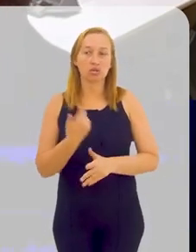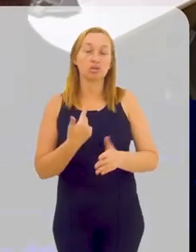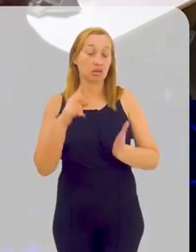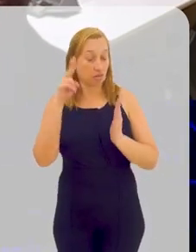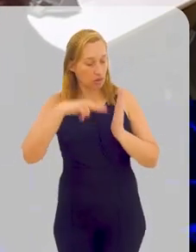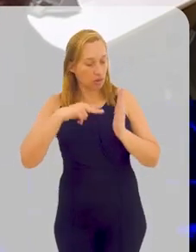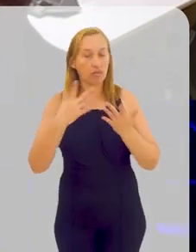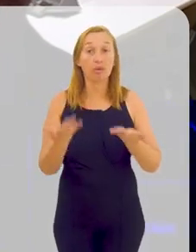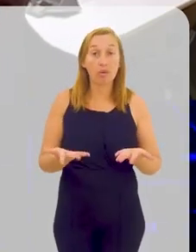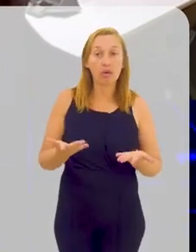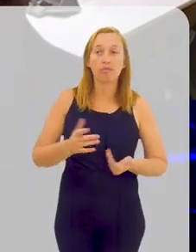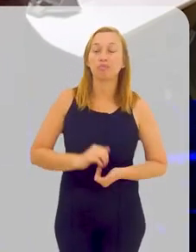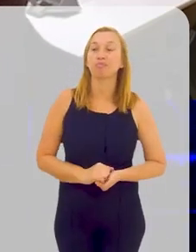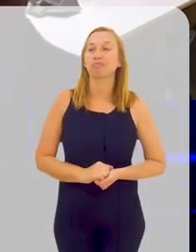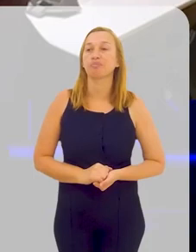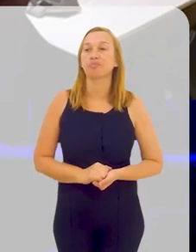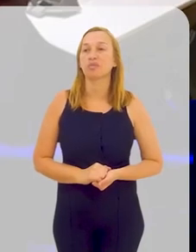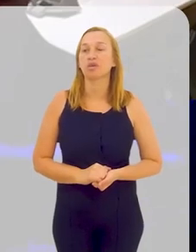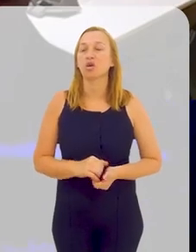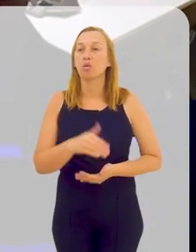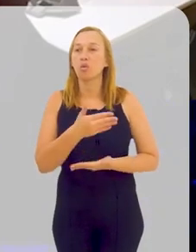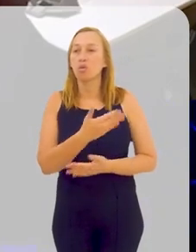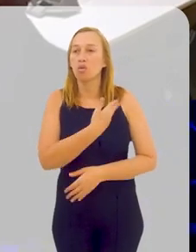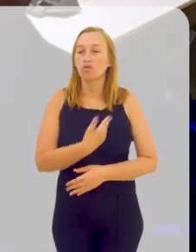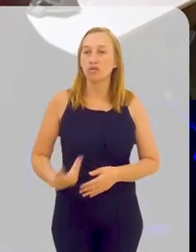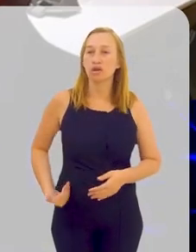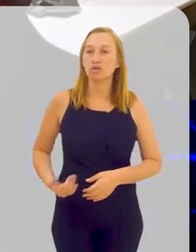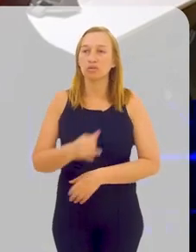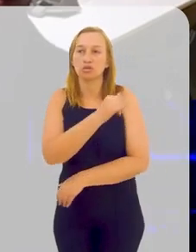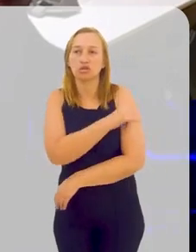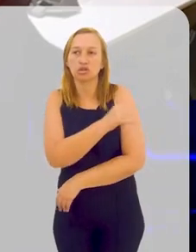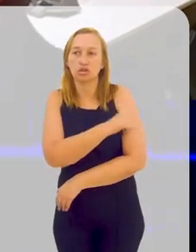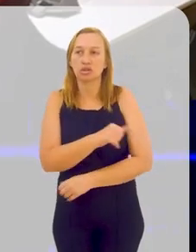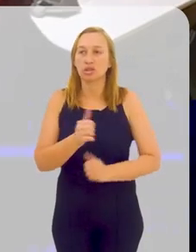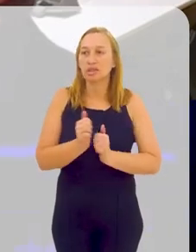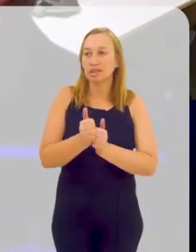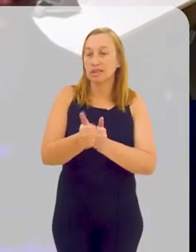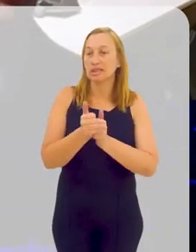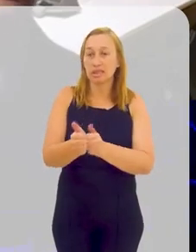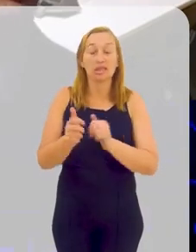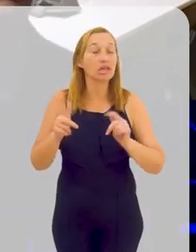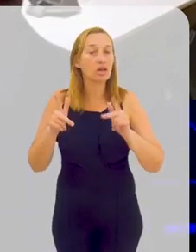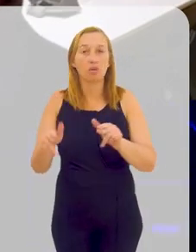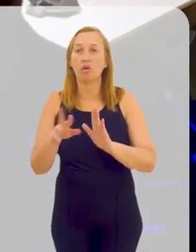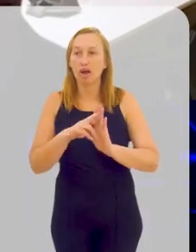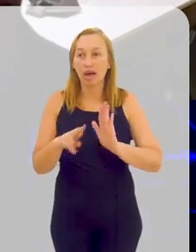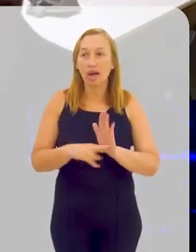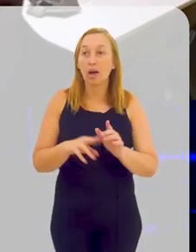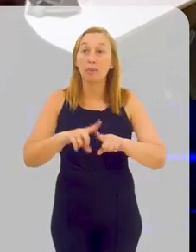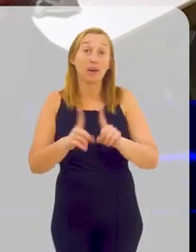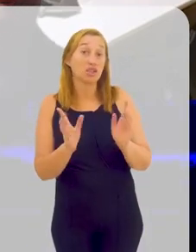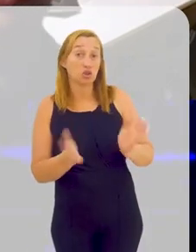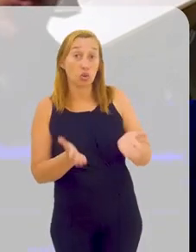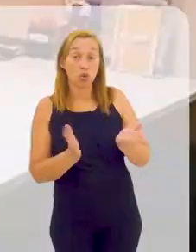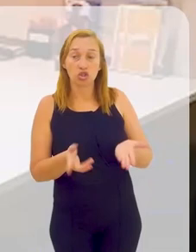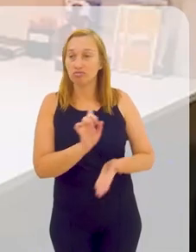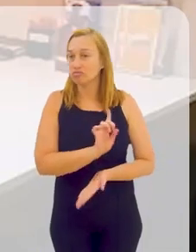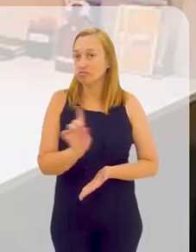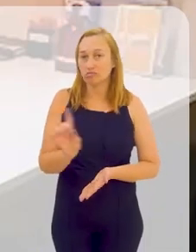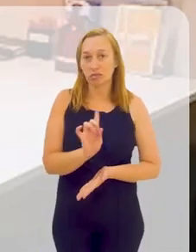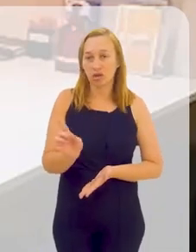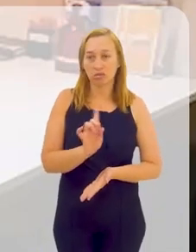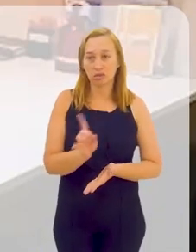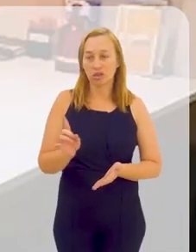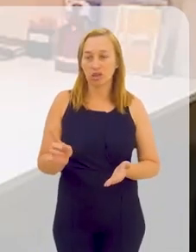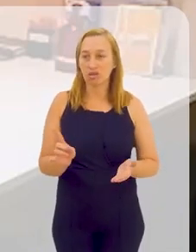corrigida na nossa leitura quer dizer o governo do Rio de Janeiro ele deve seguir essas mesmas regras mas hoje